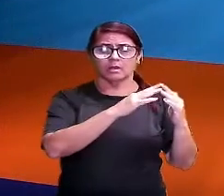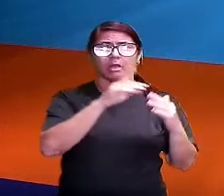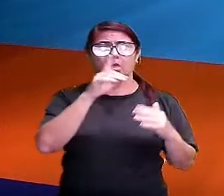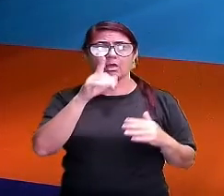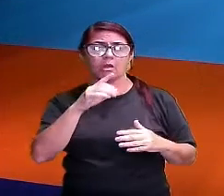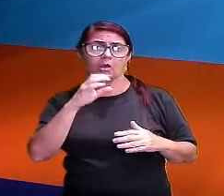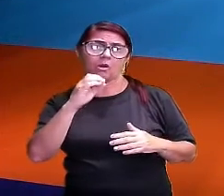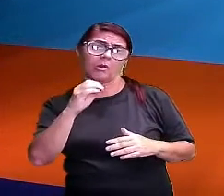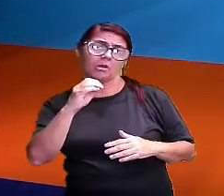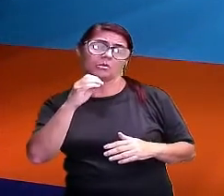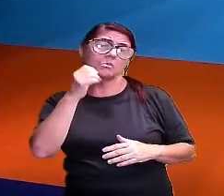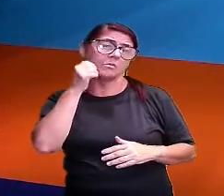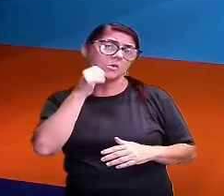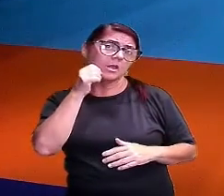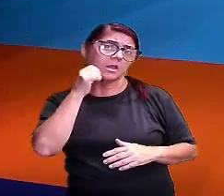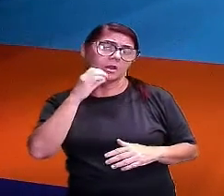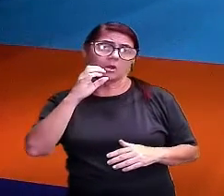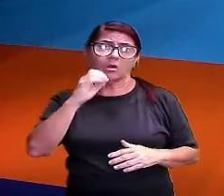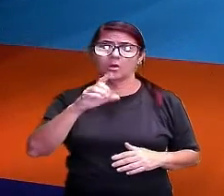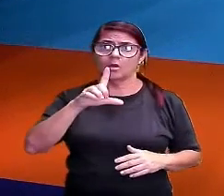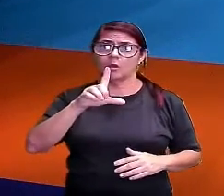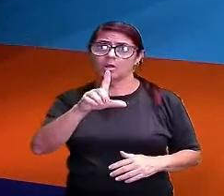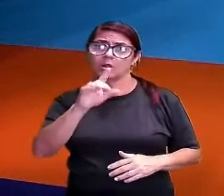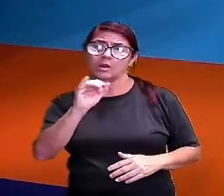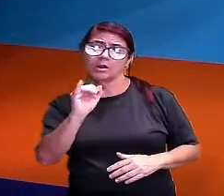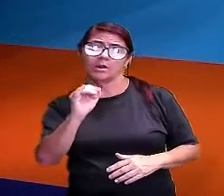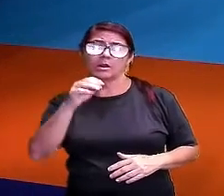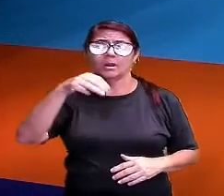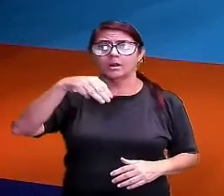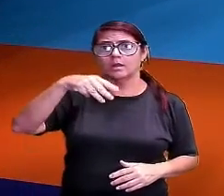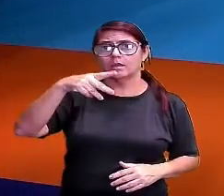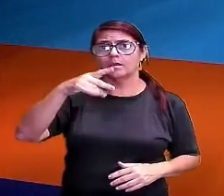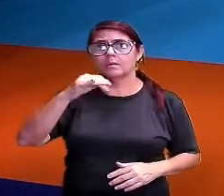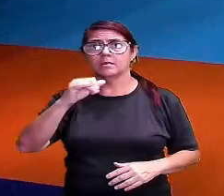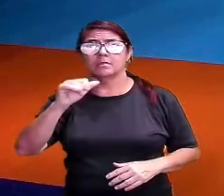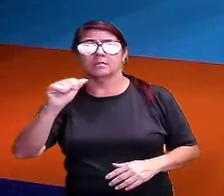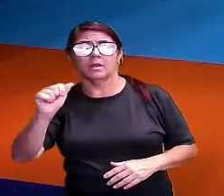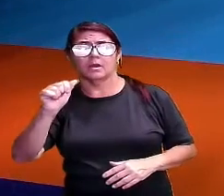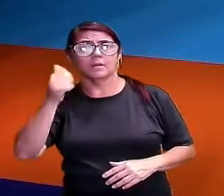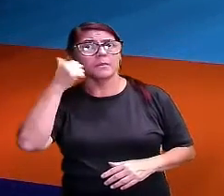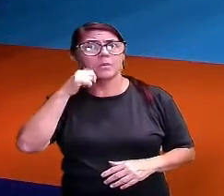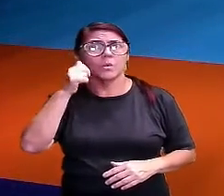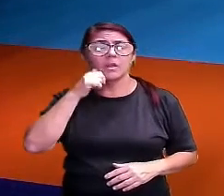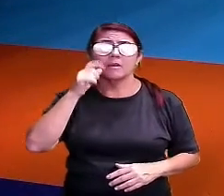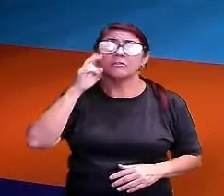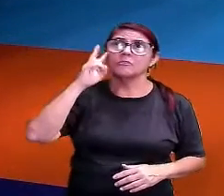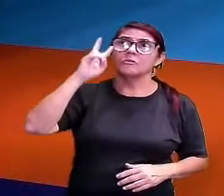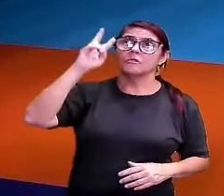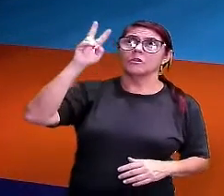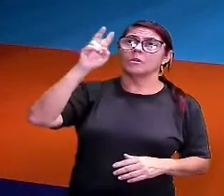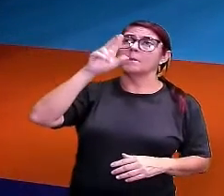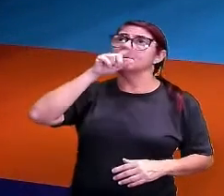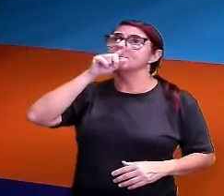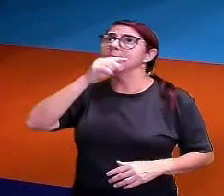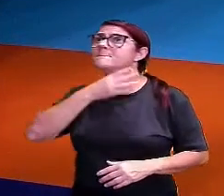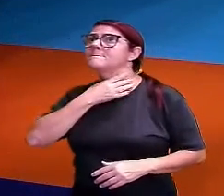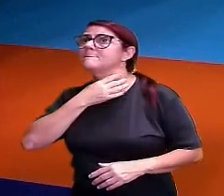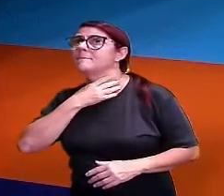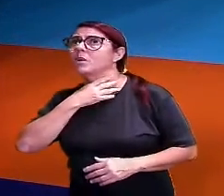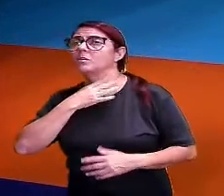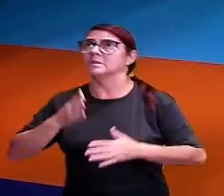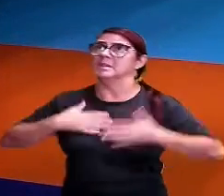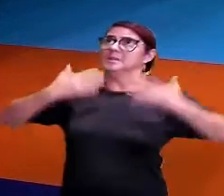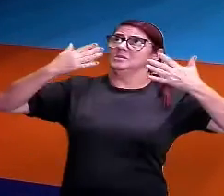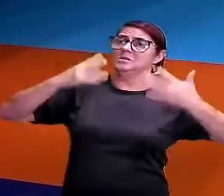Olímpia, que se assustou com os pombos e levou um tombo. Então, vejam, nesse pequeno texto,